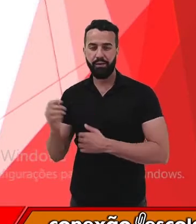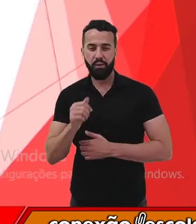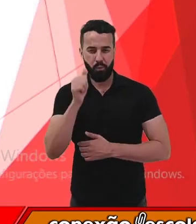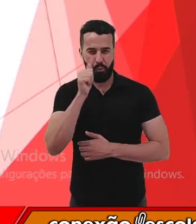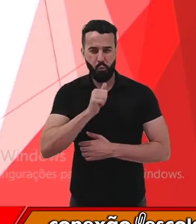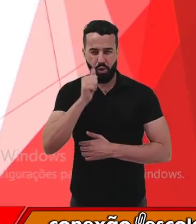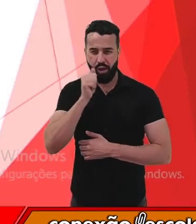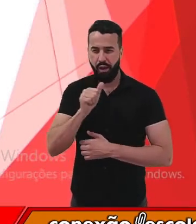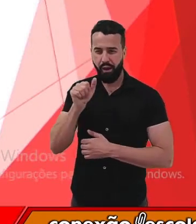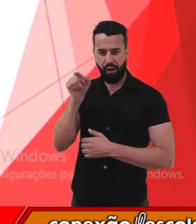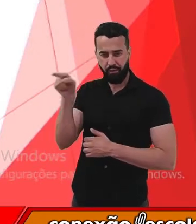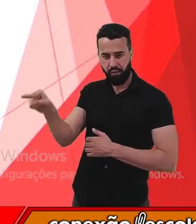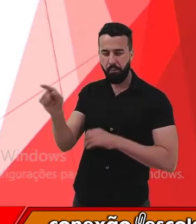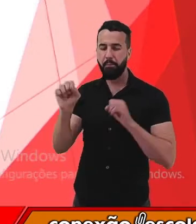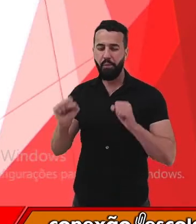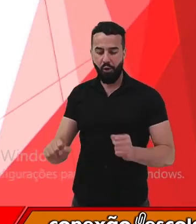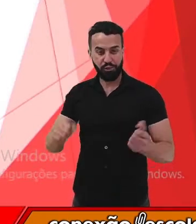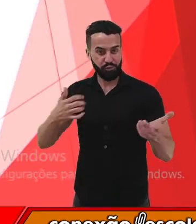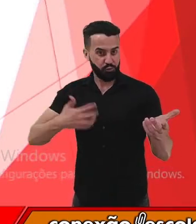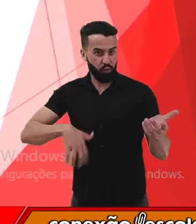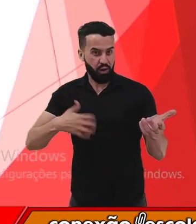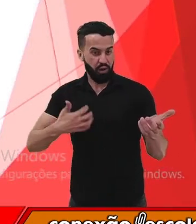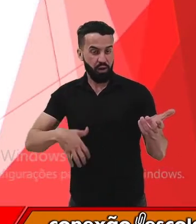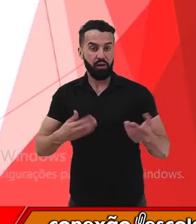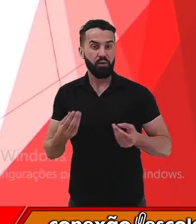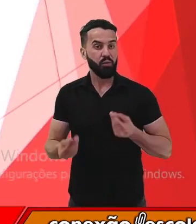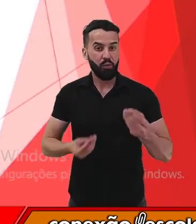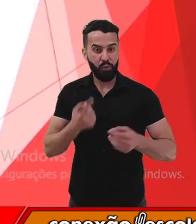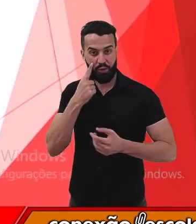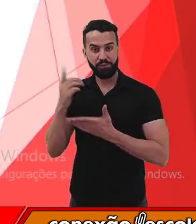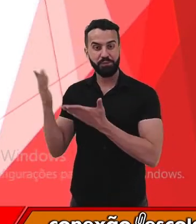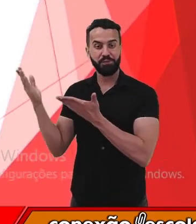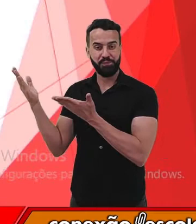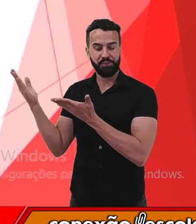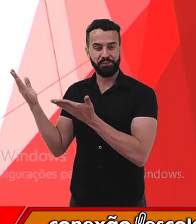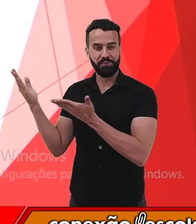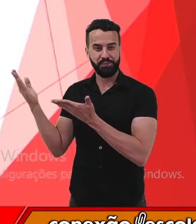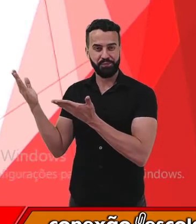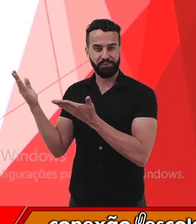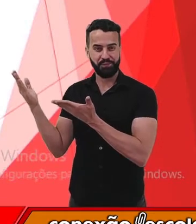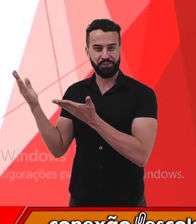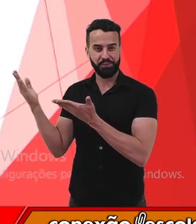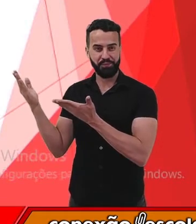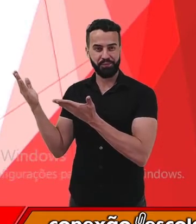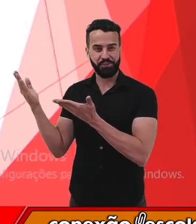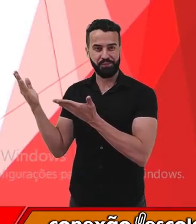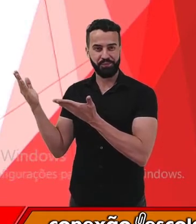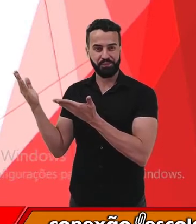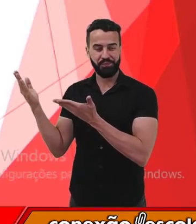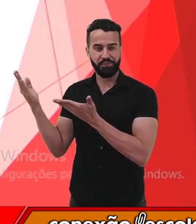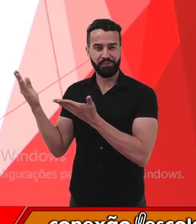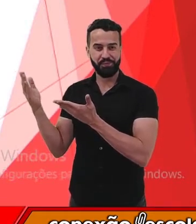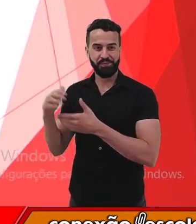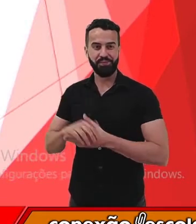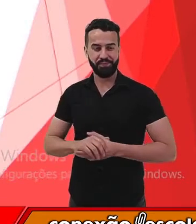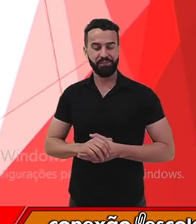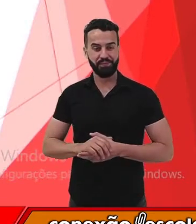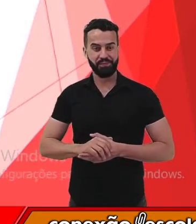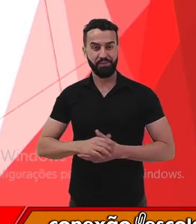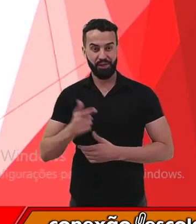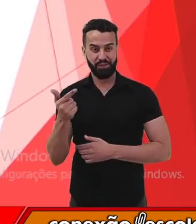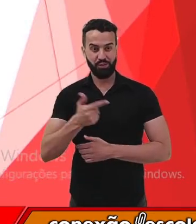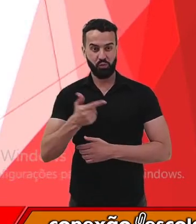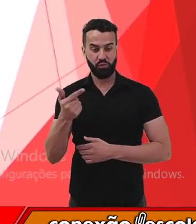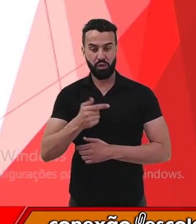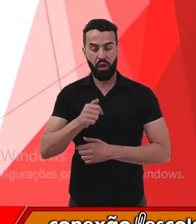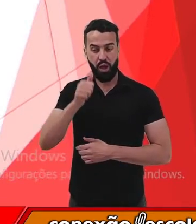tocar violão, em inglês seria she can play the guitar. A segunda imagem,